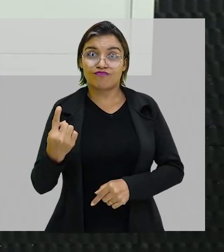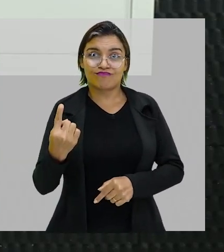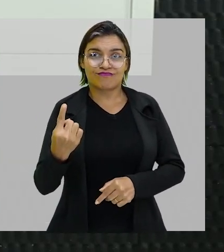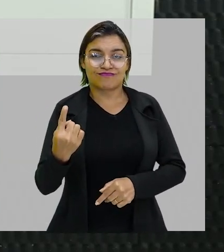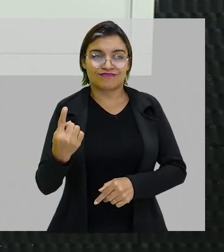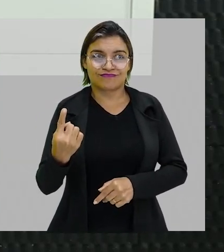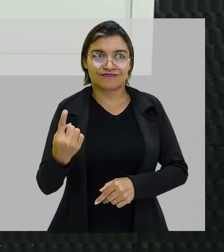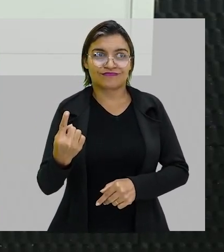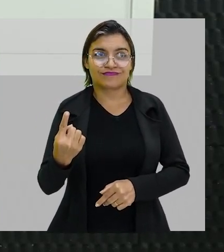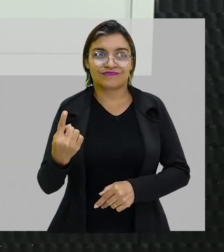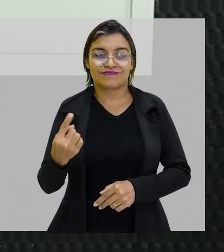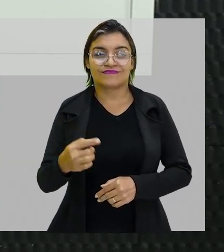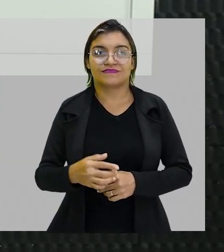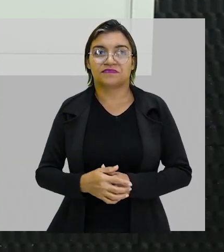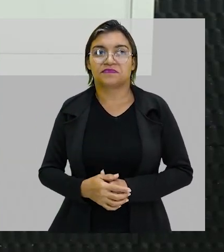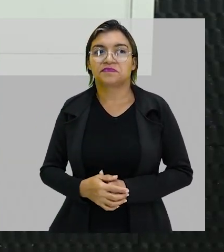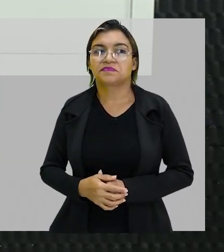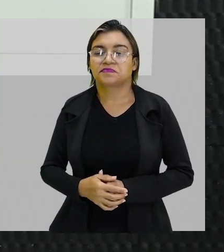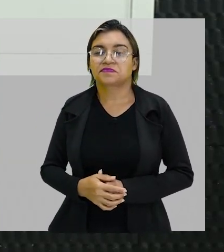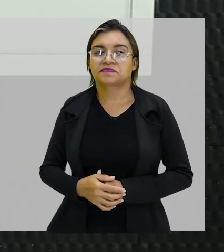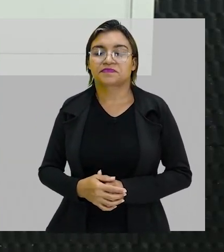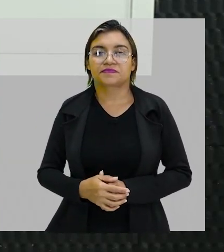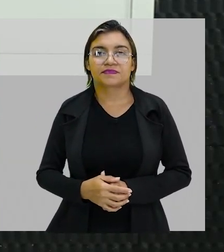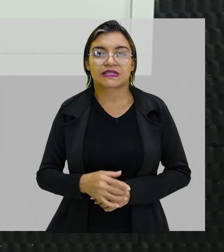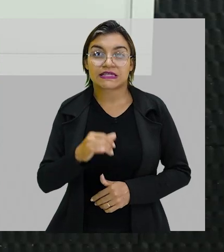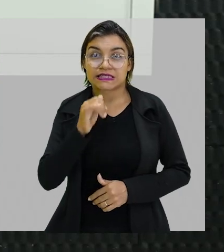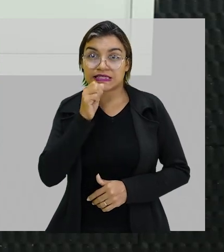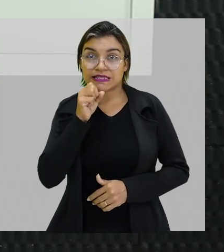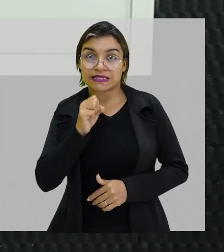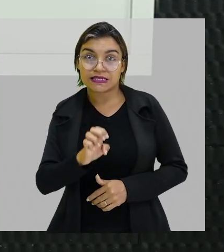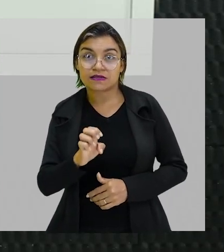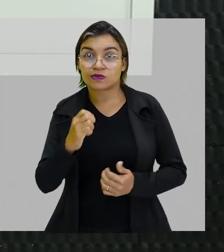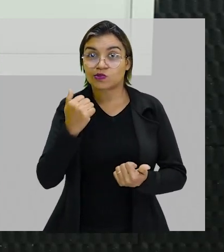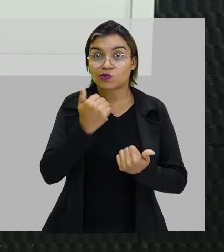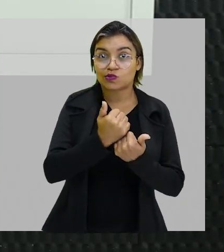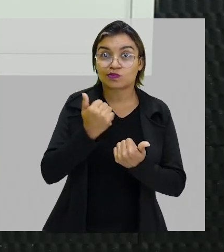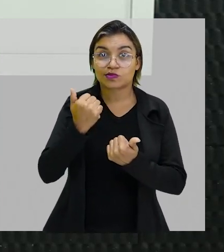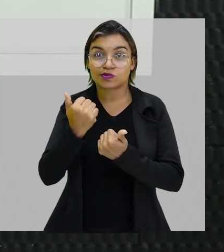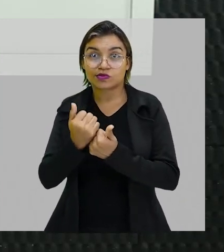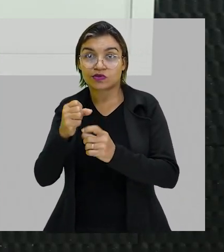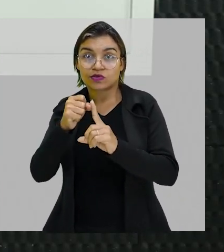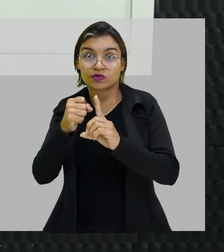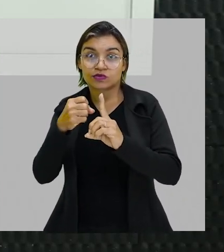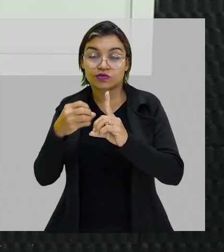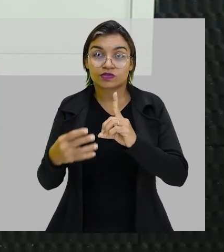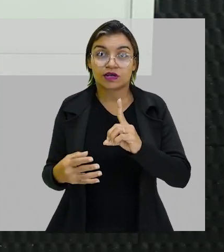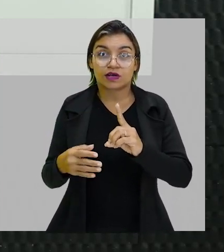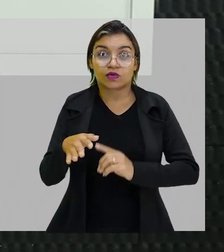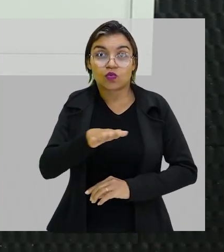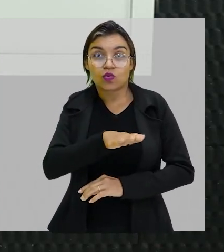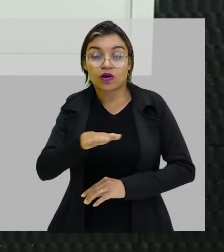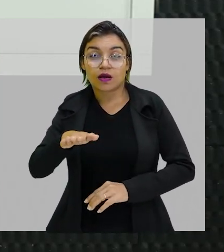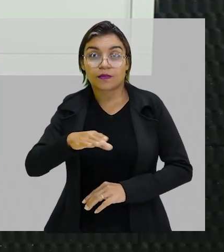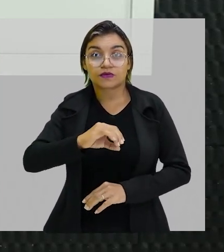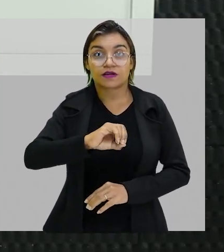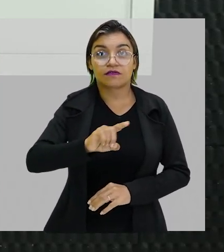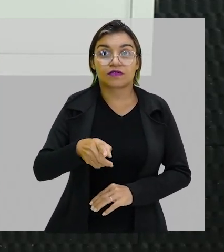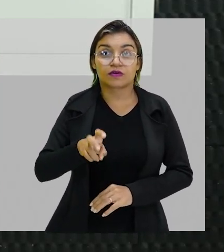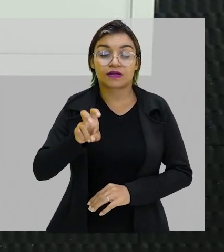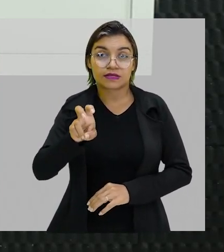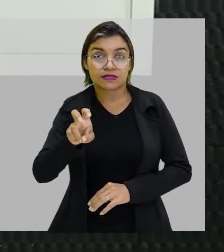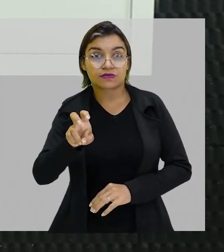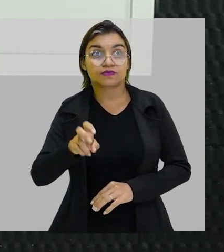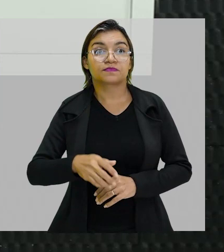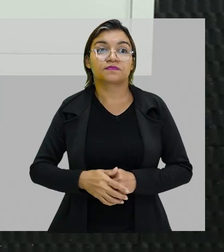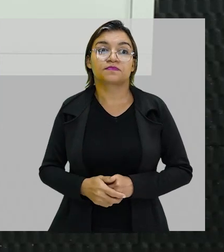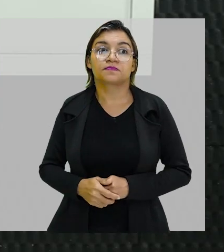as substituições dos dados, O campo, 0,5, que é o mesmo 5 vezes 10 a menos